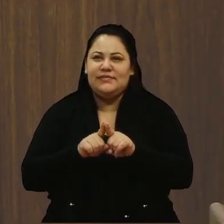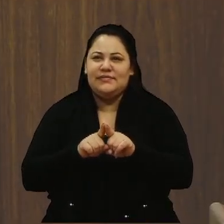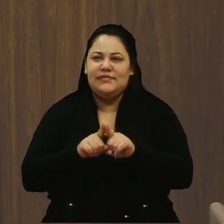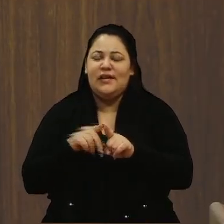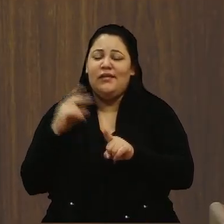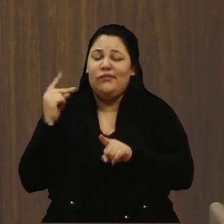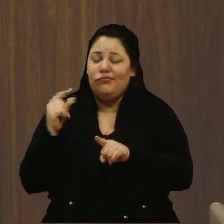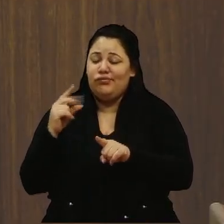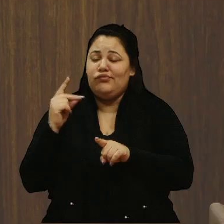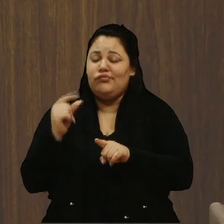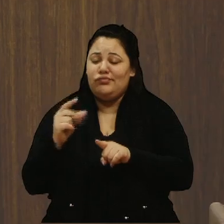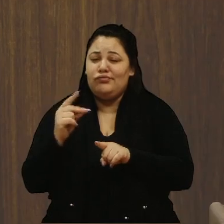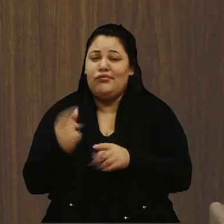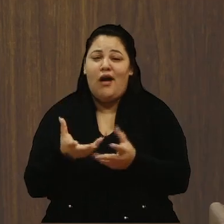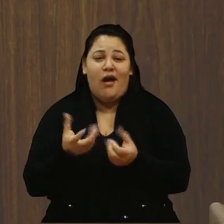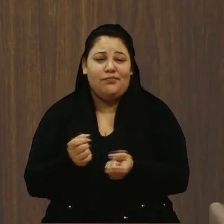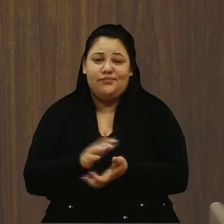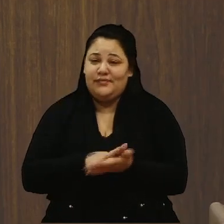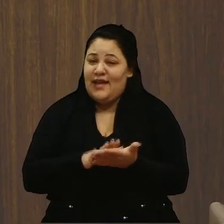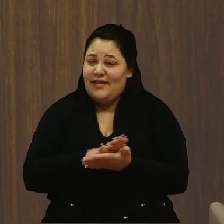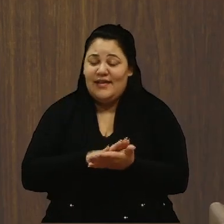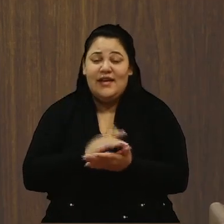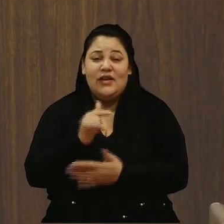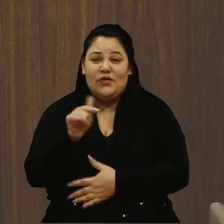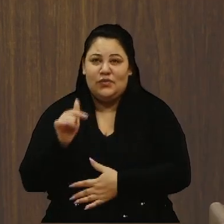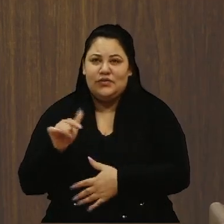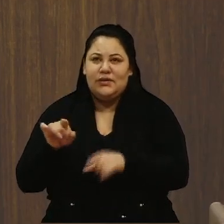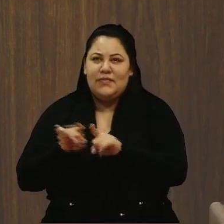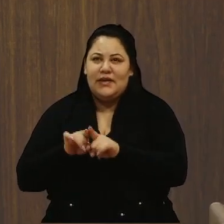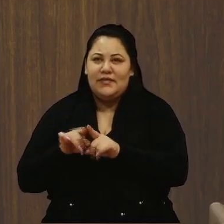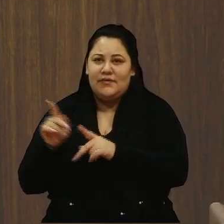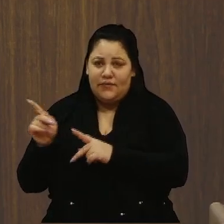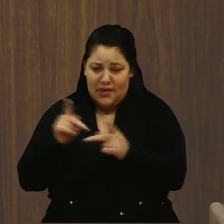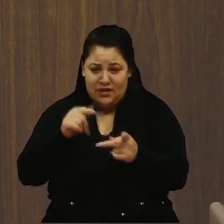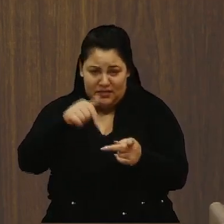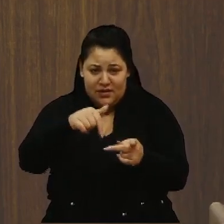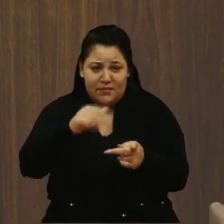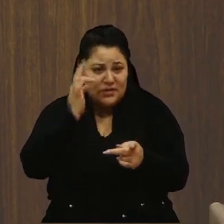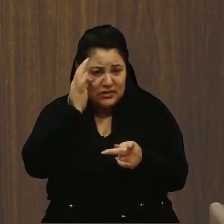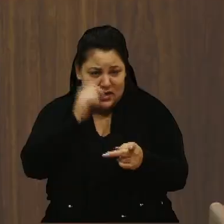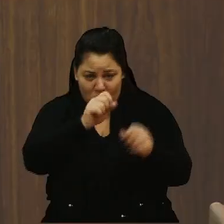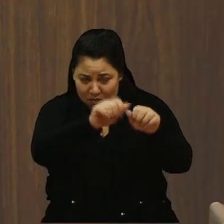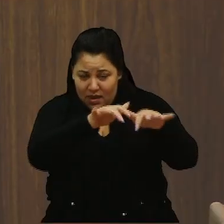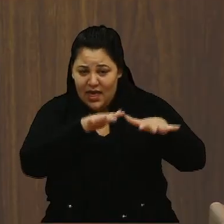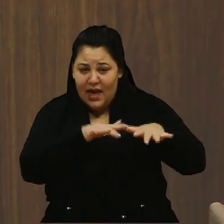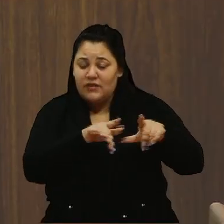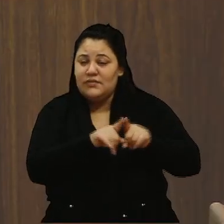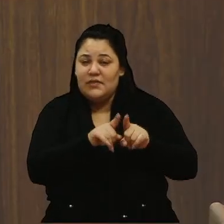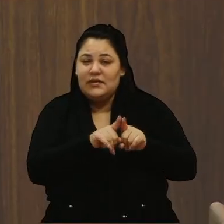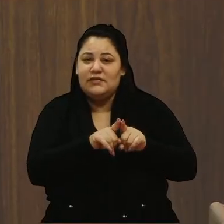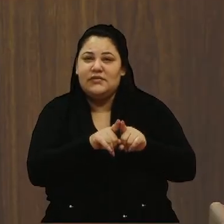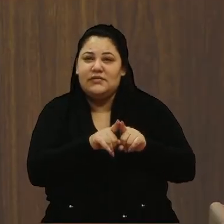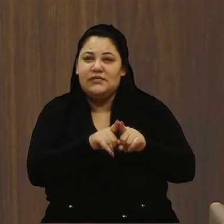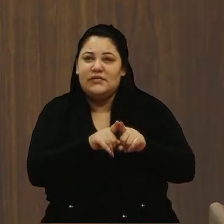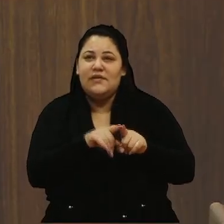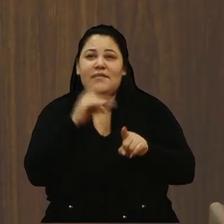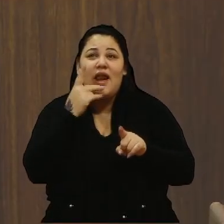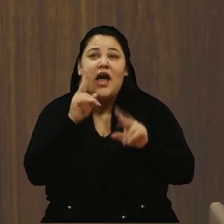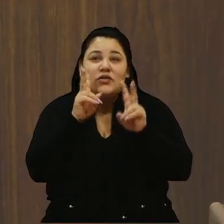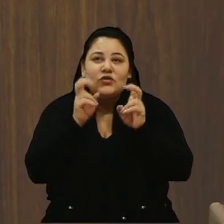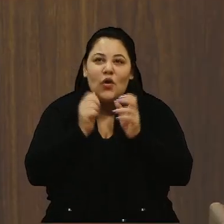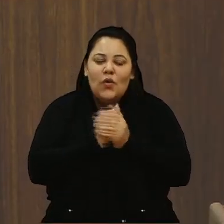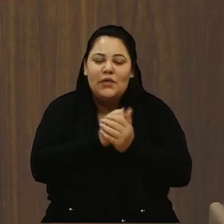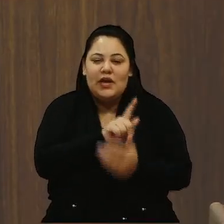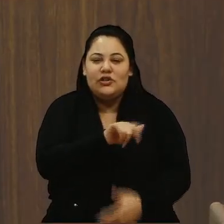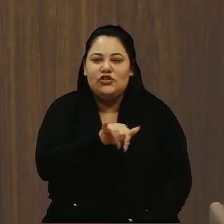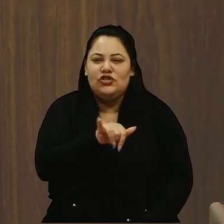e outras, né, que vieram aqui no plenário. Vieram aqui no plenário, inclusive, falar sobre isso, a